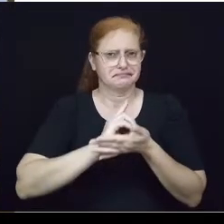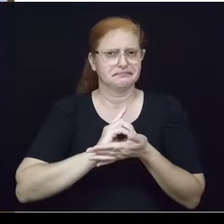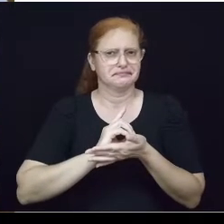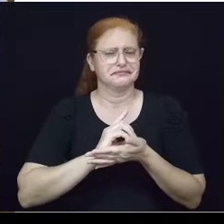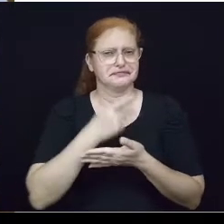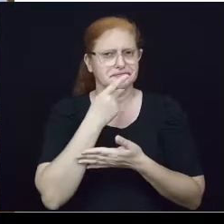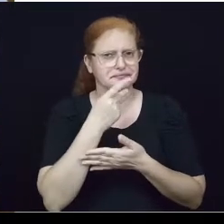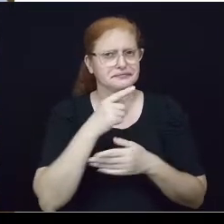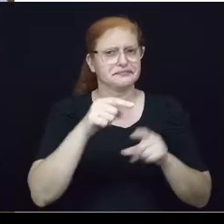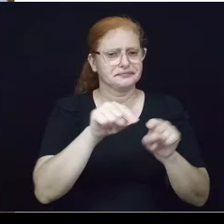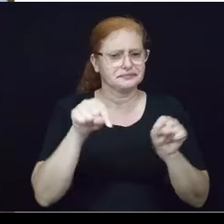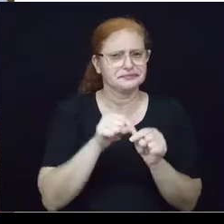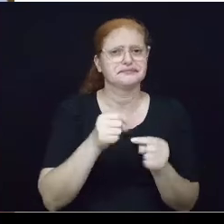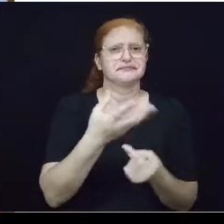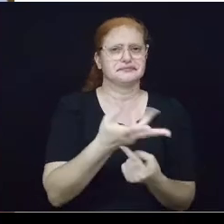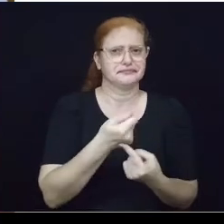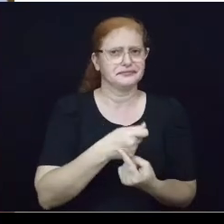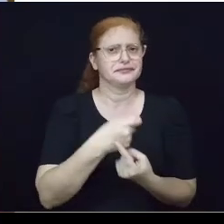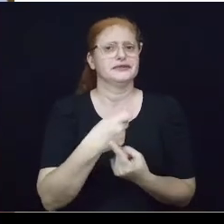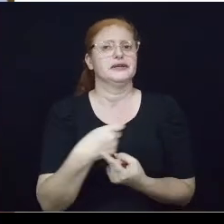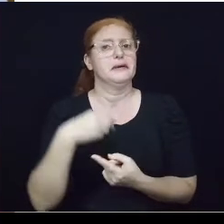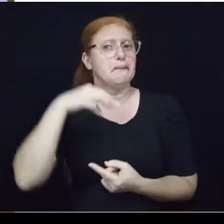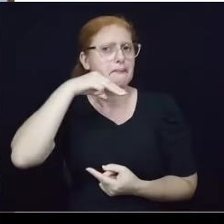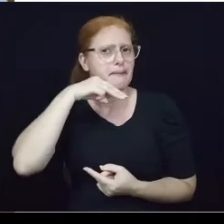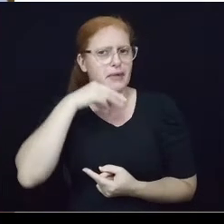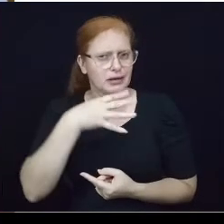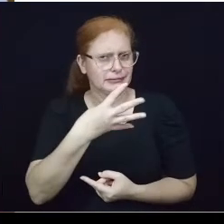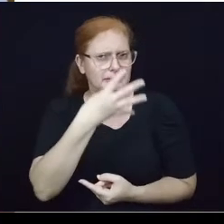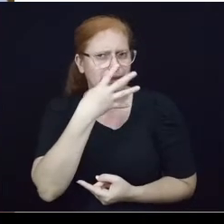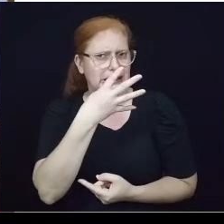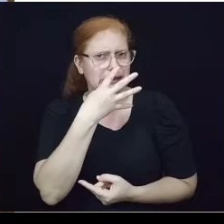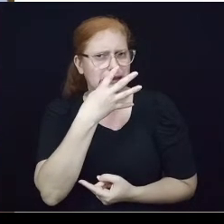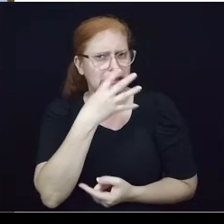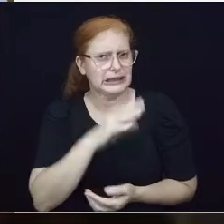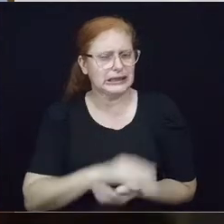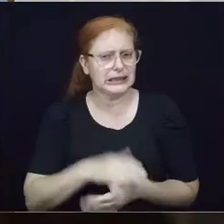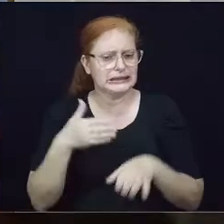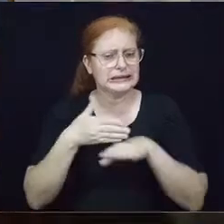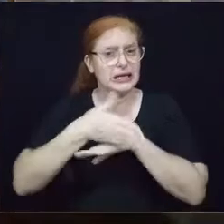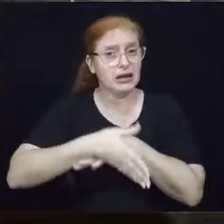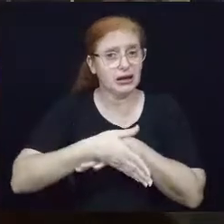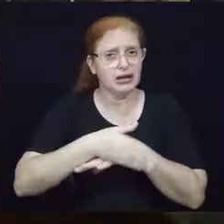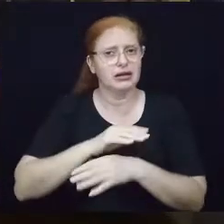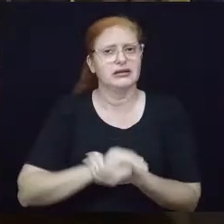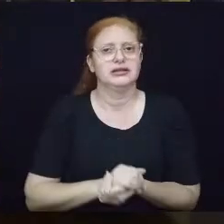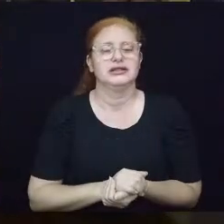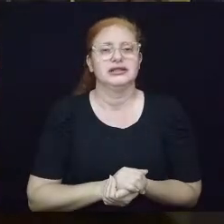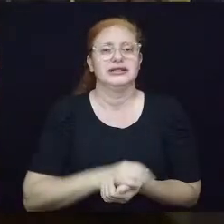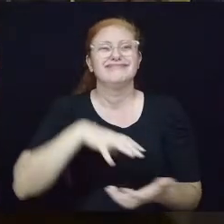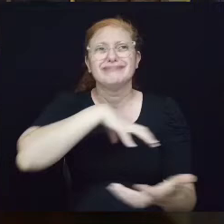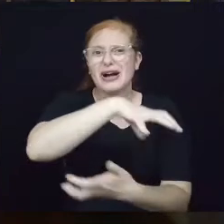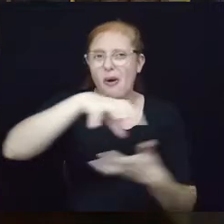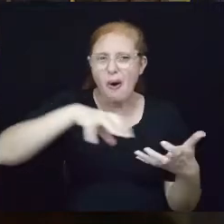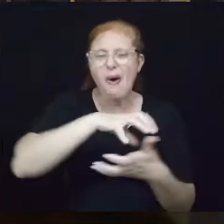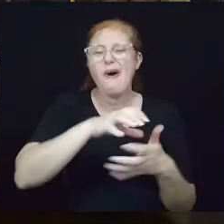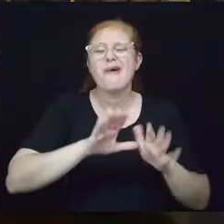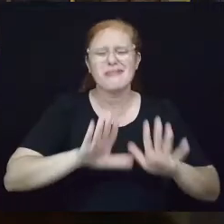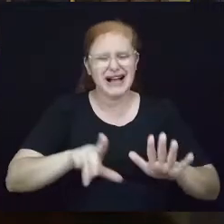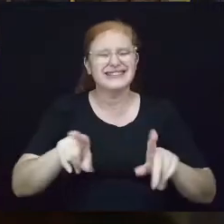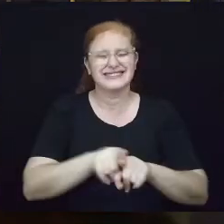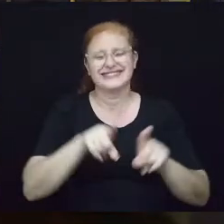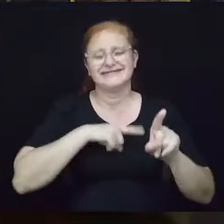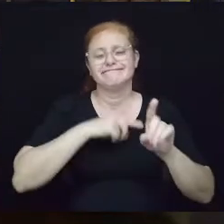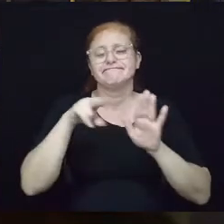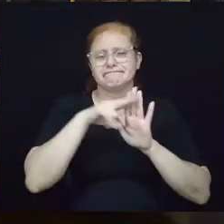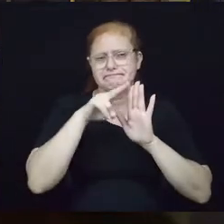o ateliê do Mauro é um lugar impressionante, assim, para quem entra. É um caos, mas que inspira uma